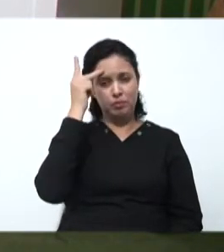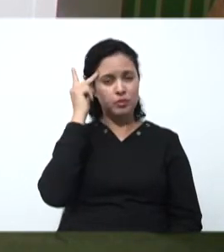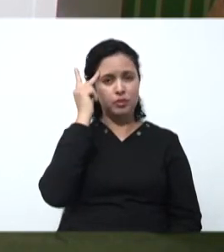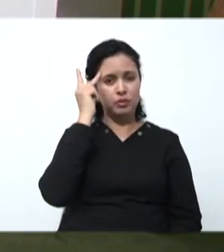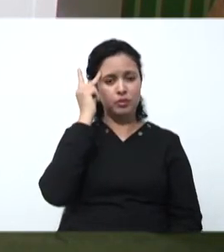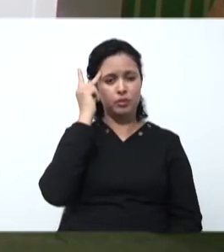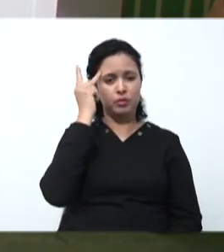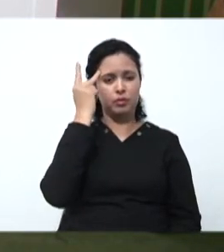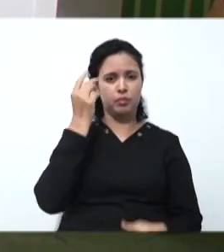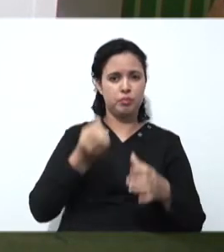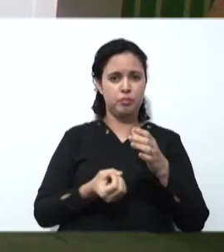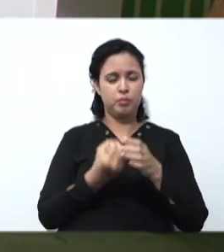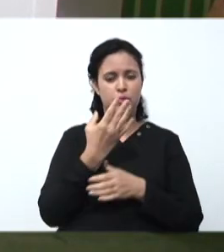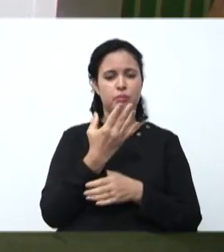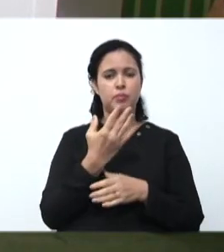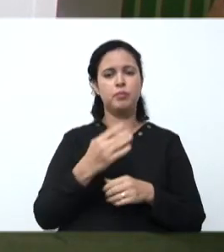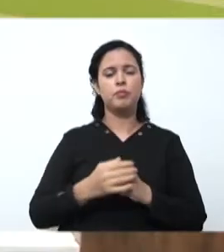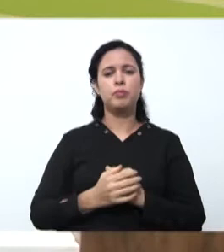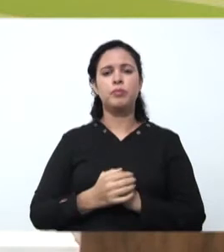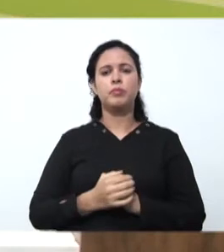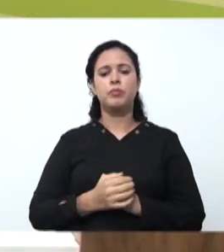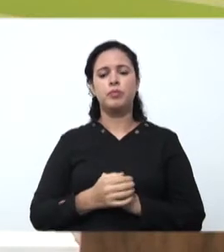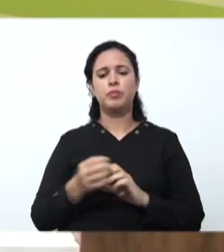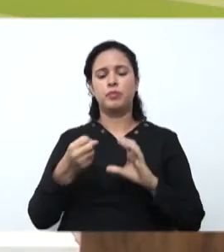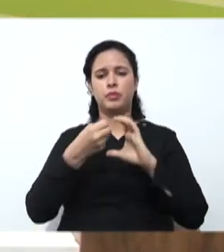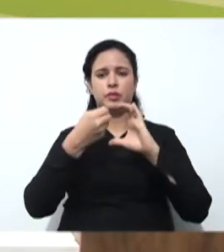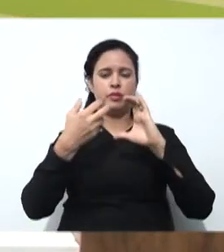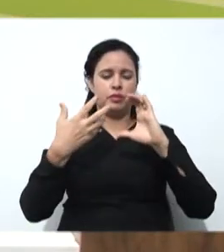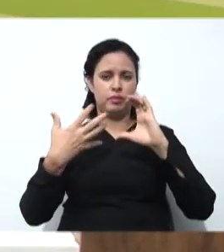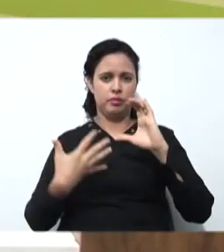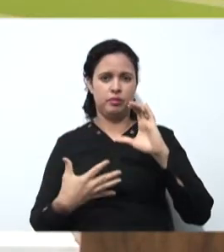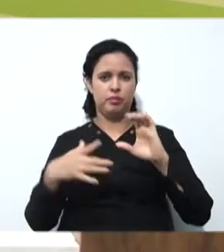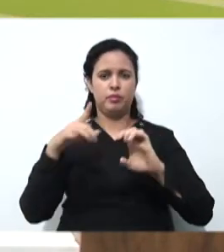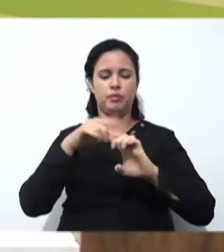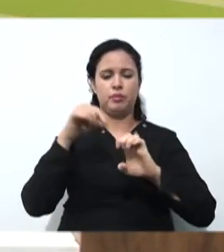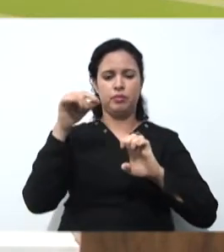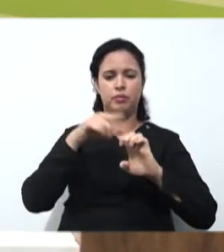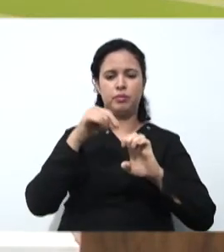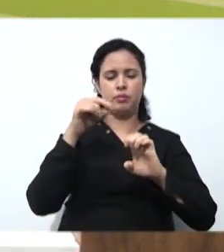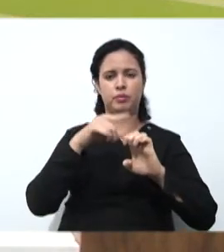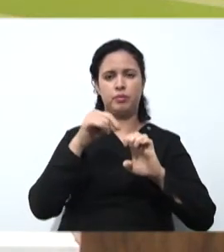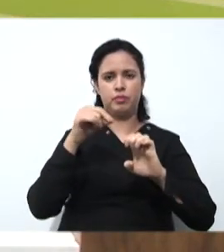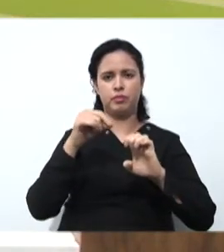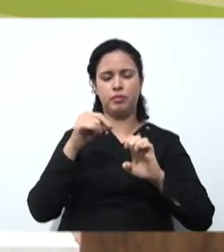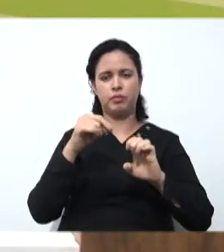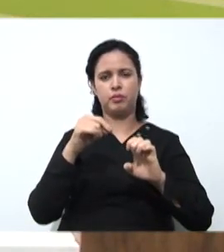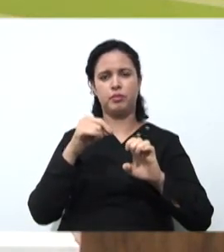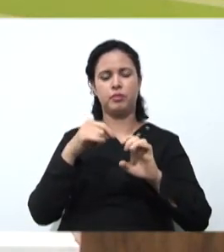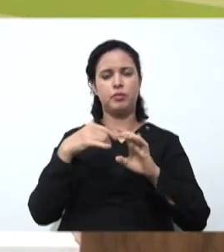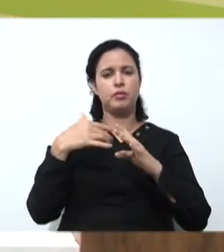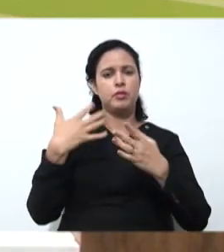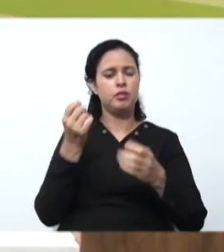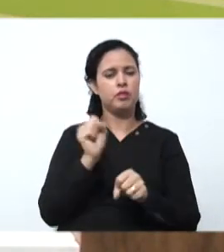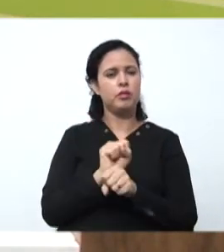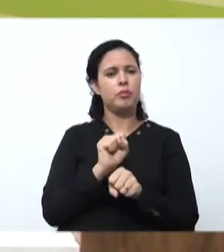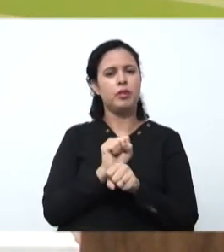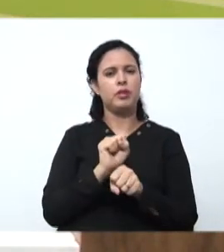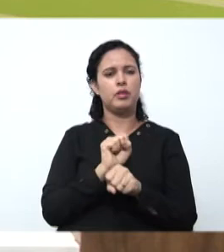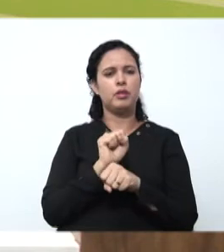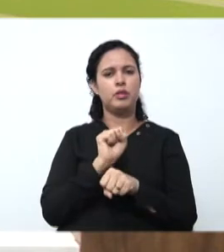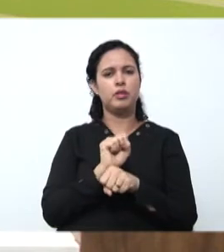do nada. Essa é a característica, né, de um empreendedor que não fica esperando, não